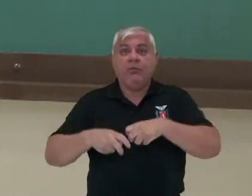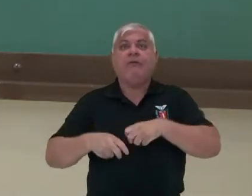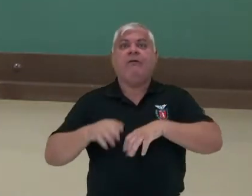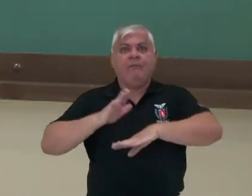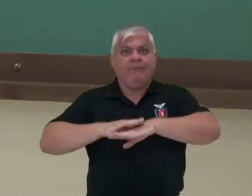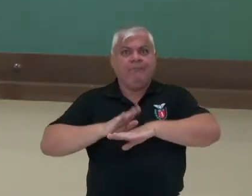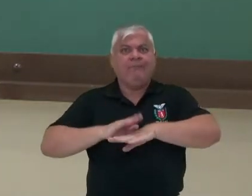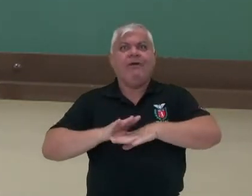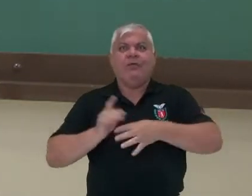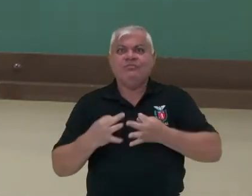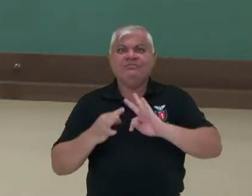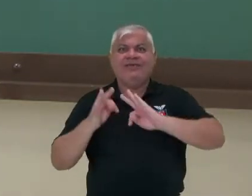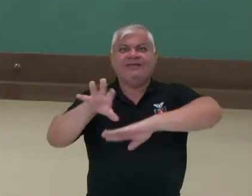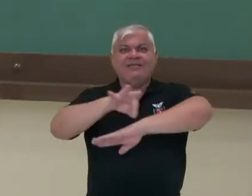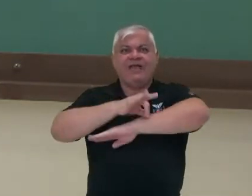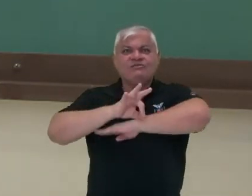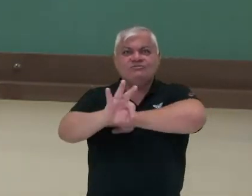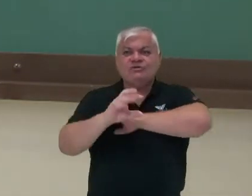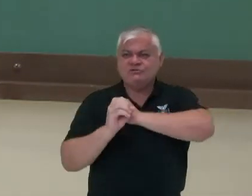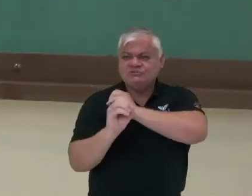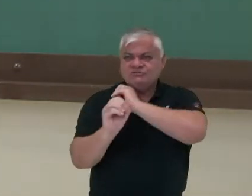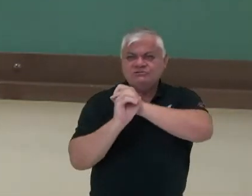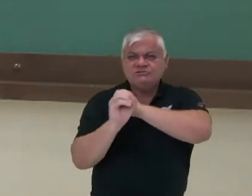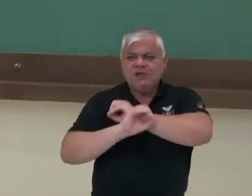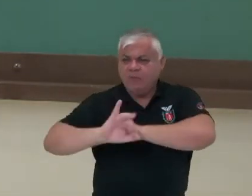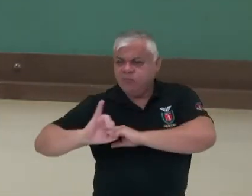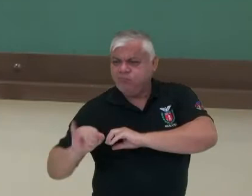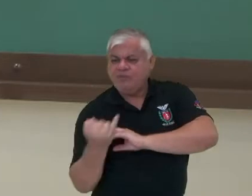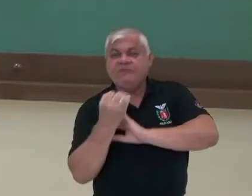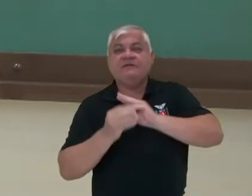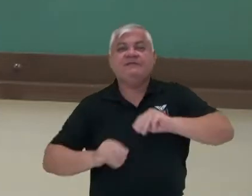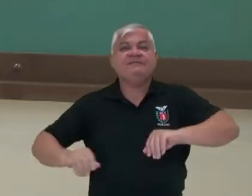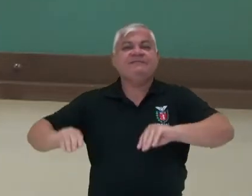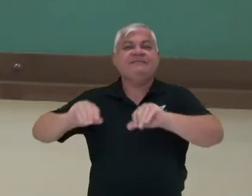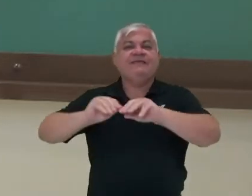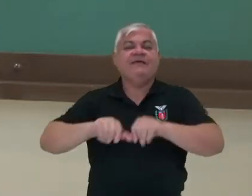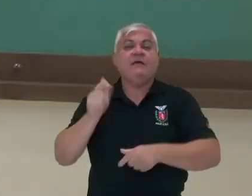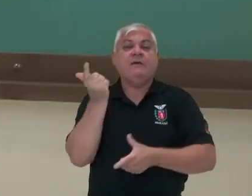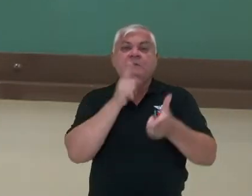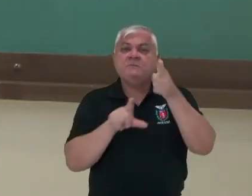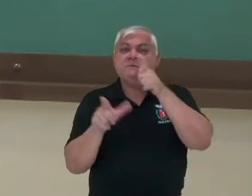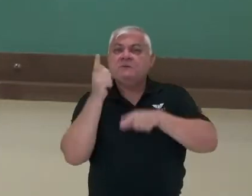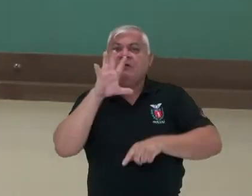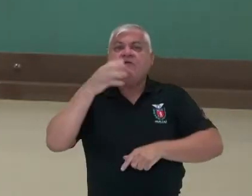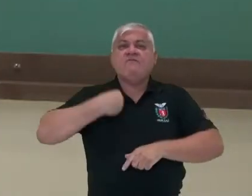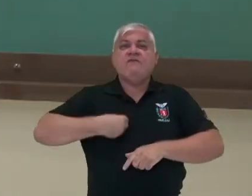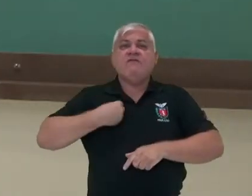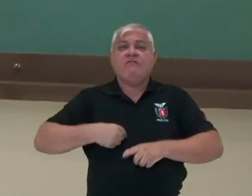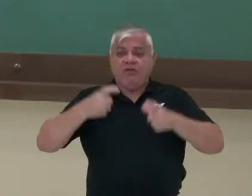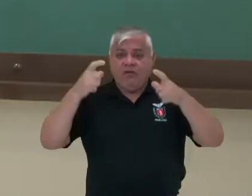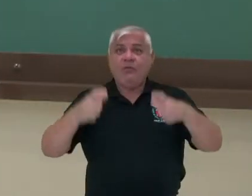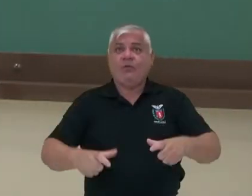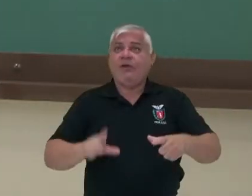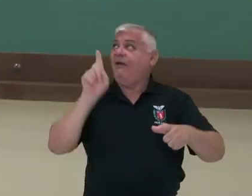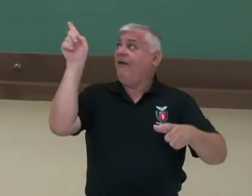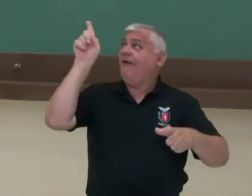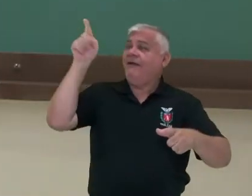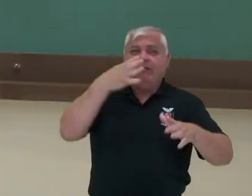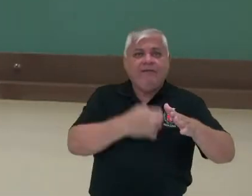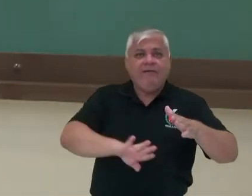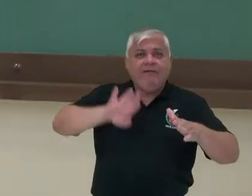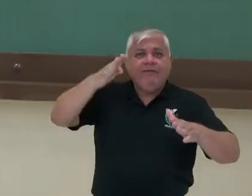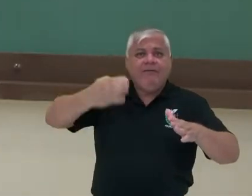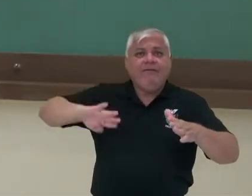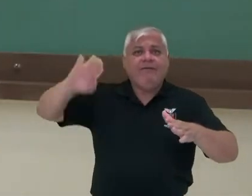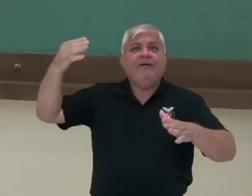bem aprimorada, né, para poder aproveitar melhor o solo, conseguiram viver numa região assim, né, e se